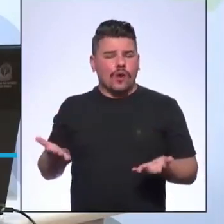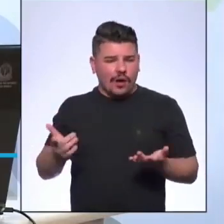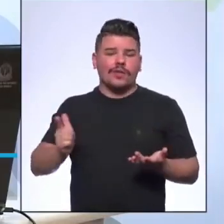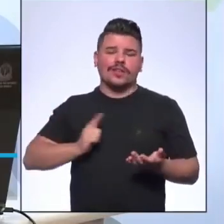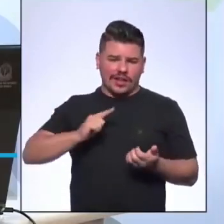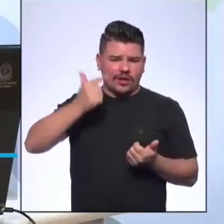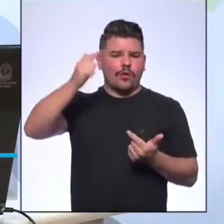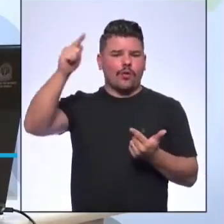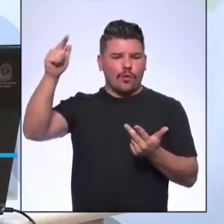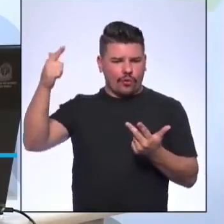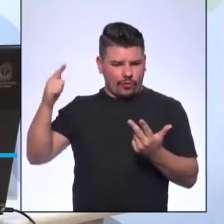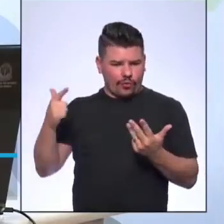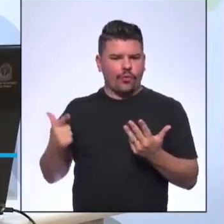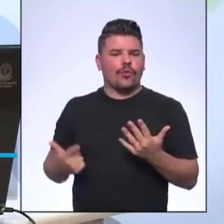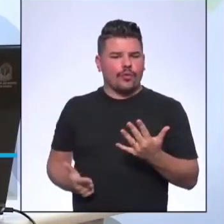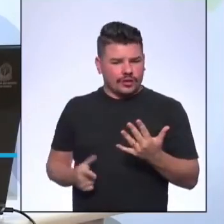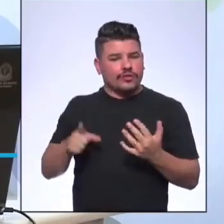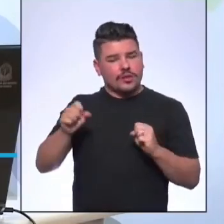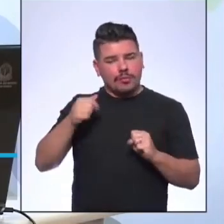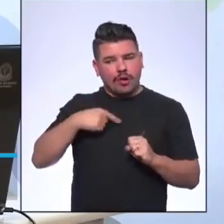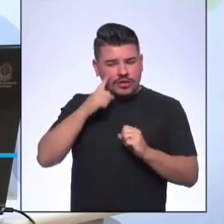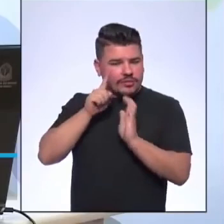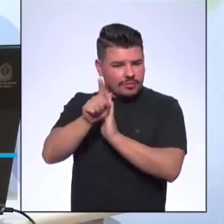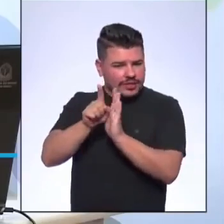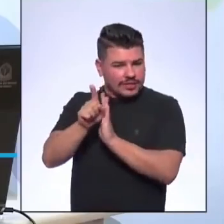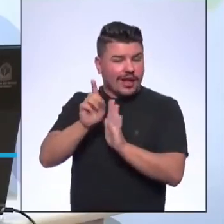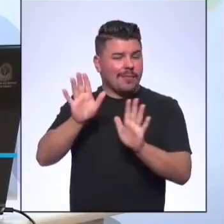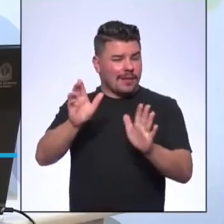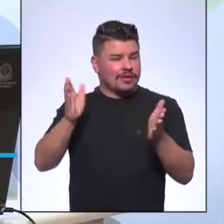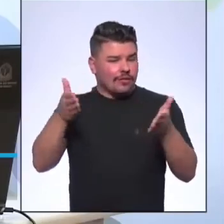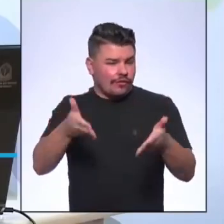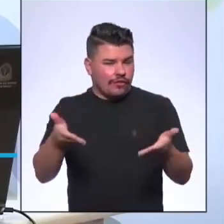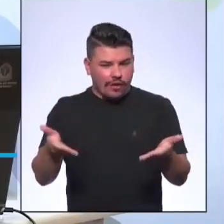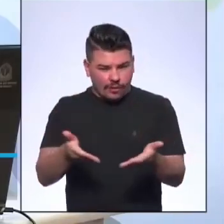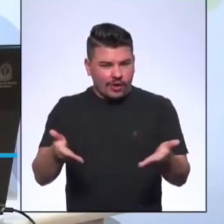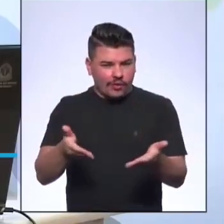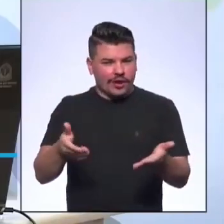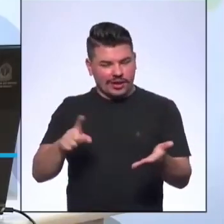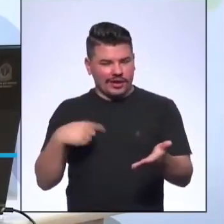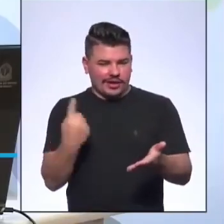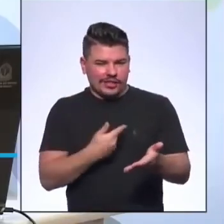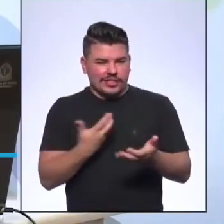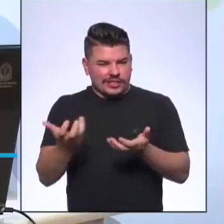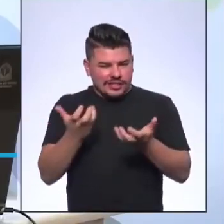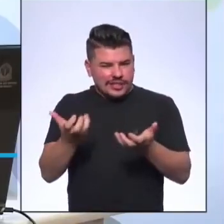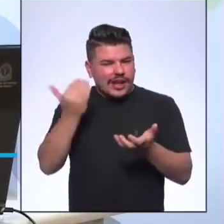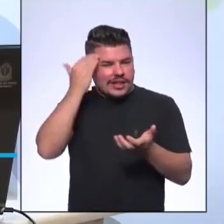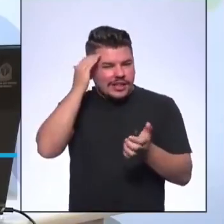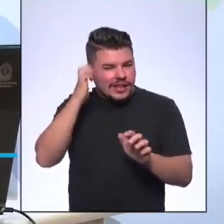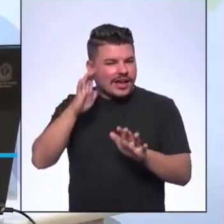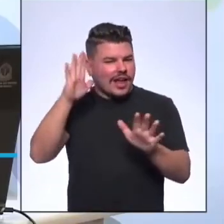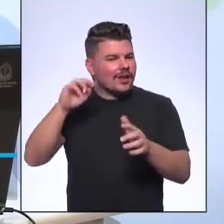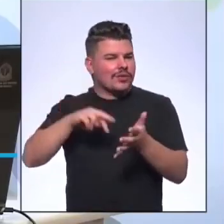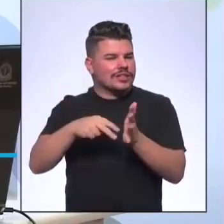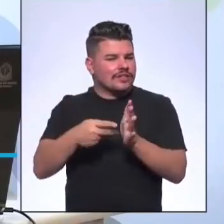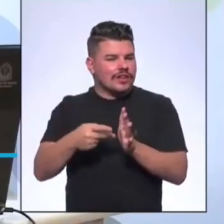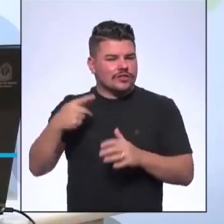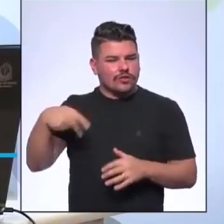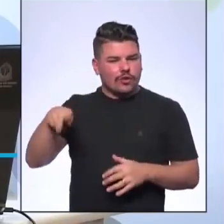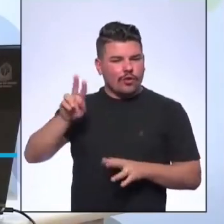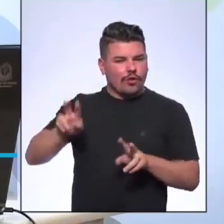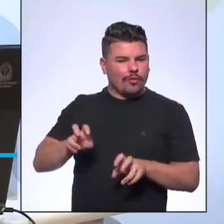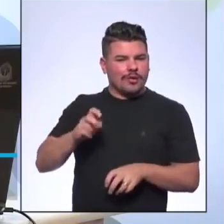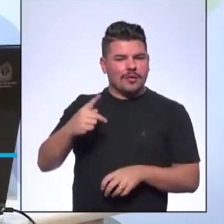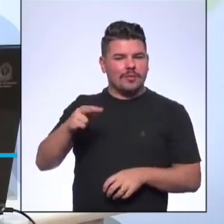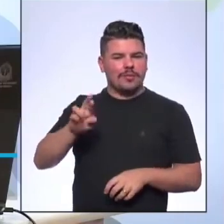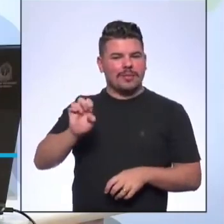né? Então, você poderia verificar isso. Mas vamos continuar no foco aqui, porque nós queremos primeiro entender a ideia de pressão, né? Antes de nos preocuparmos com